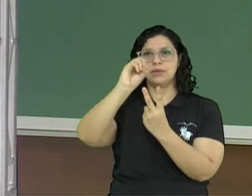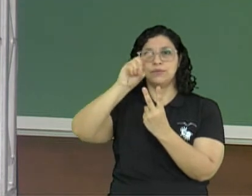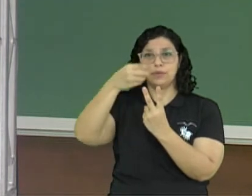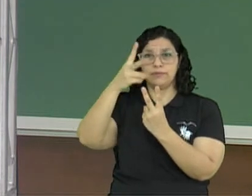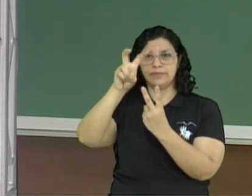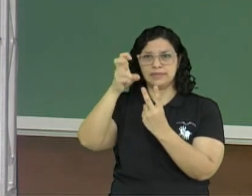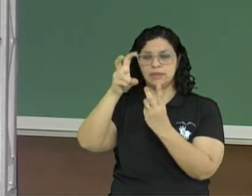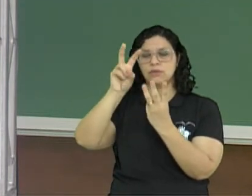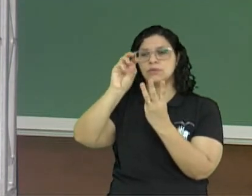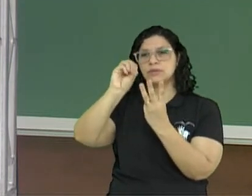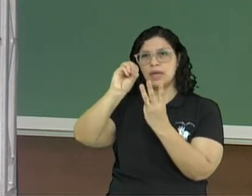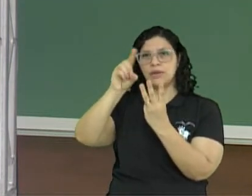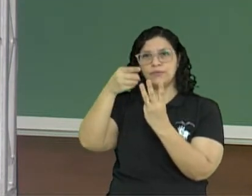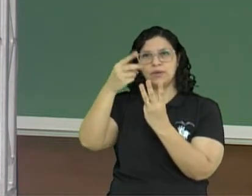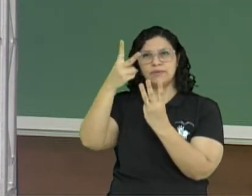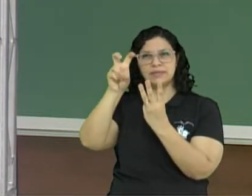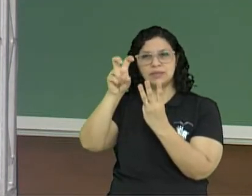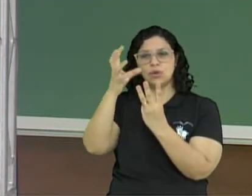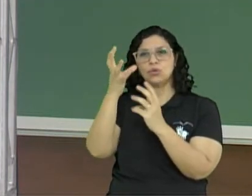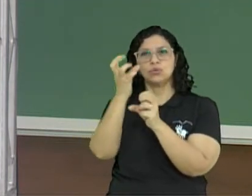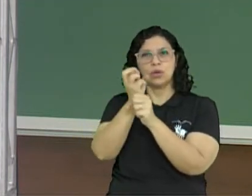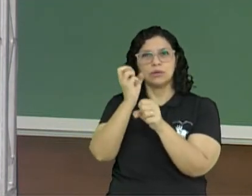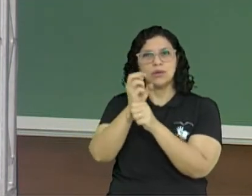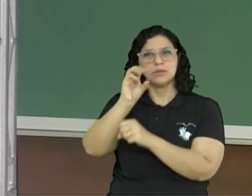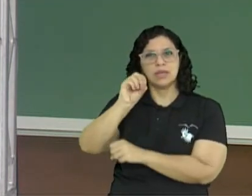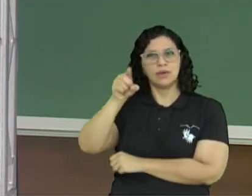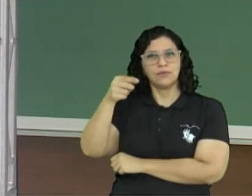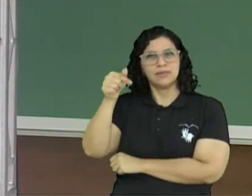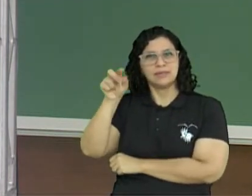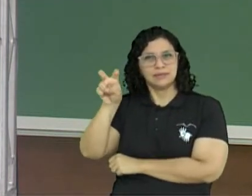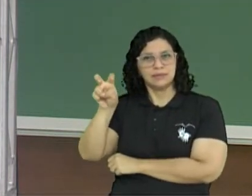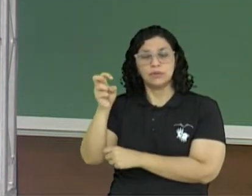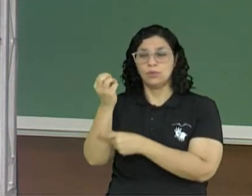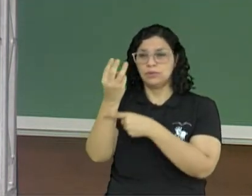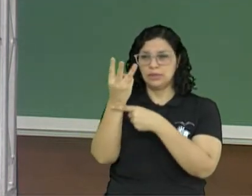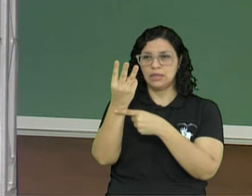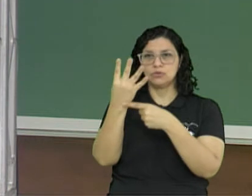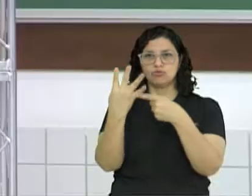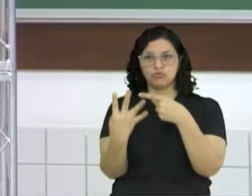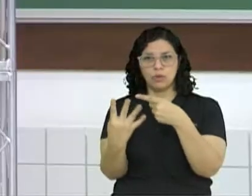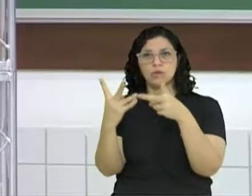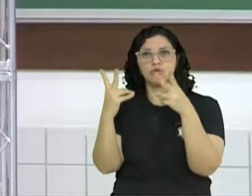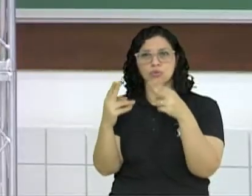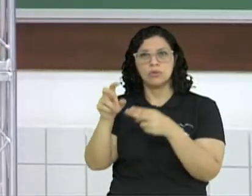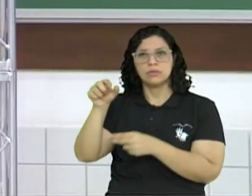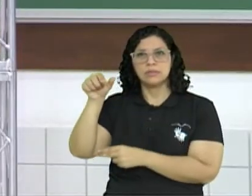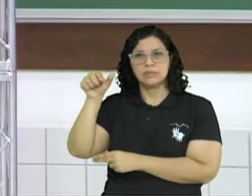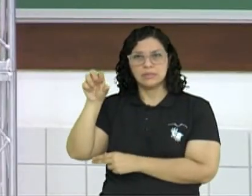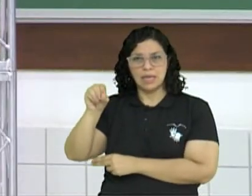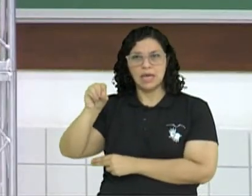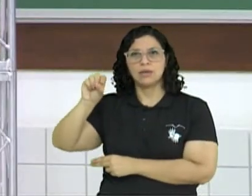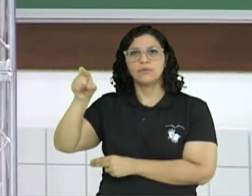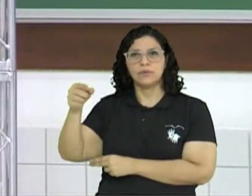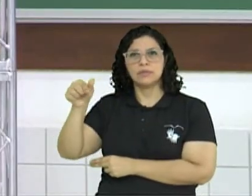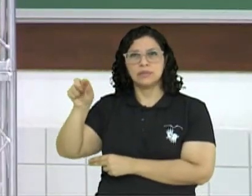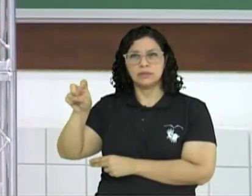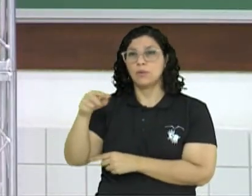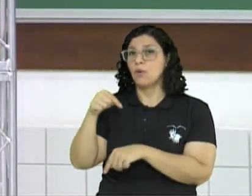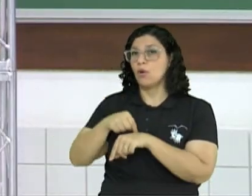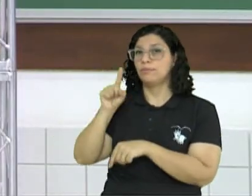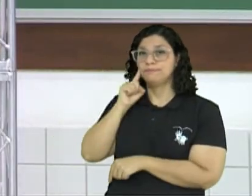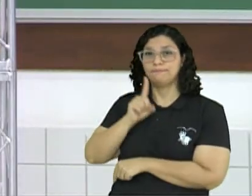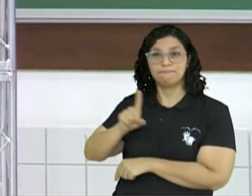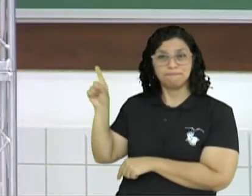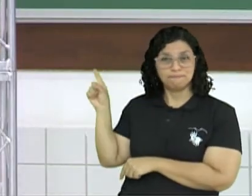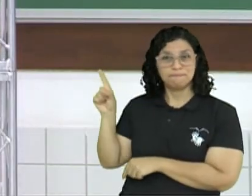50 com mais 25, 75. Então, 3 quartos equivale a 75 centésimos. Mais uma aí para vocês,